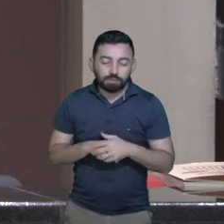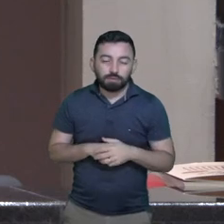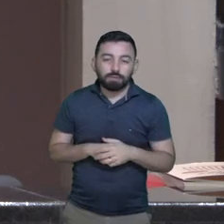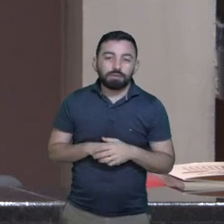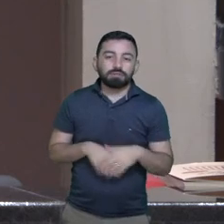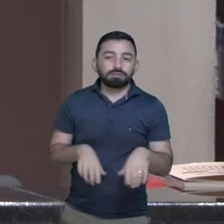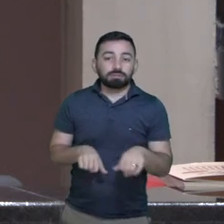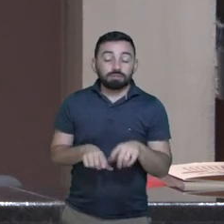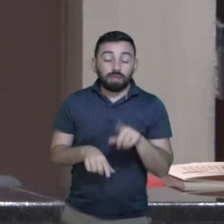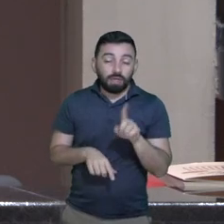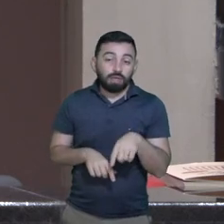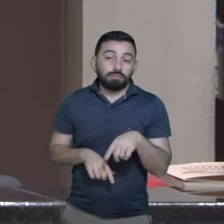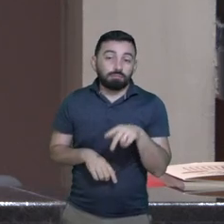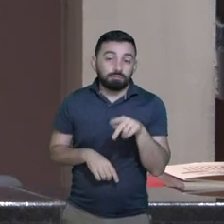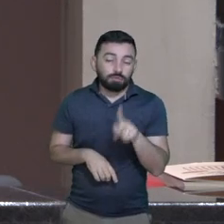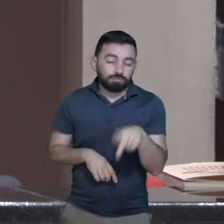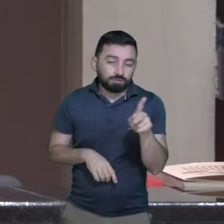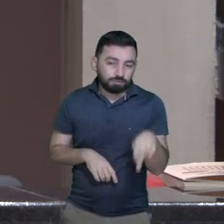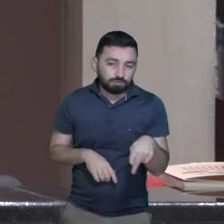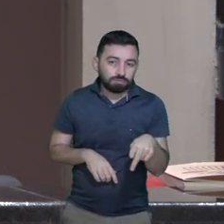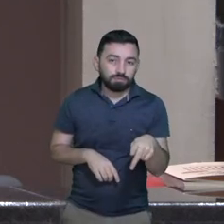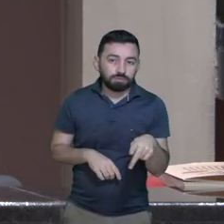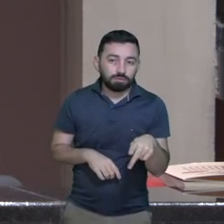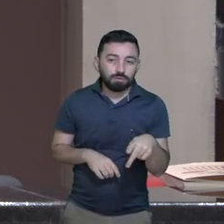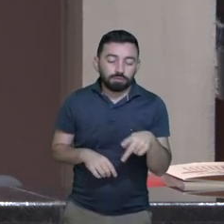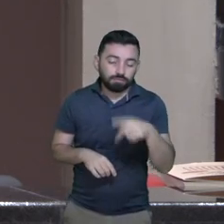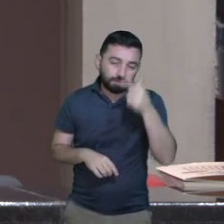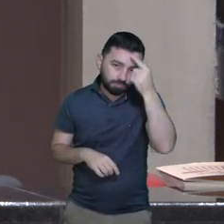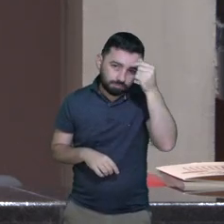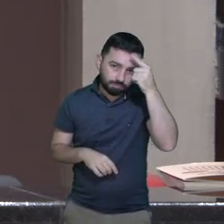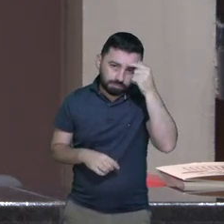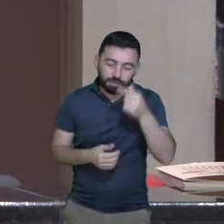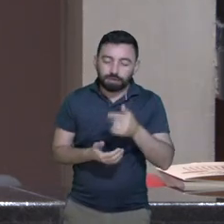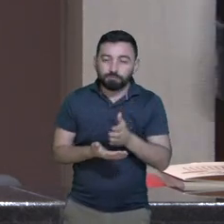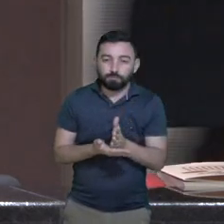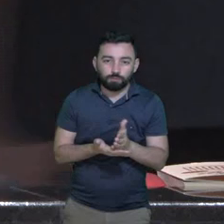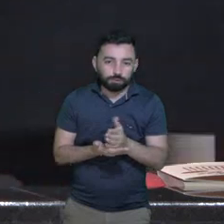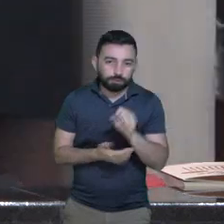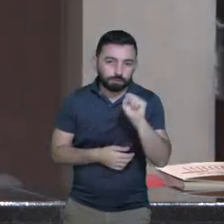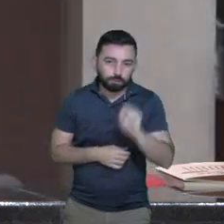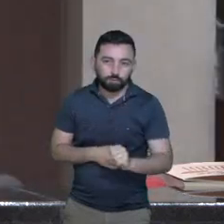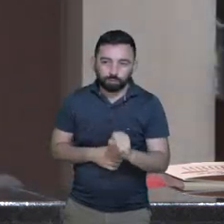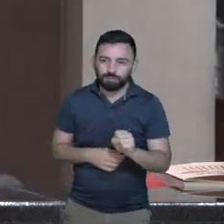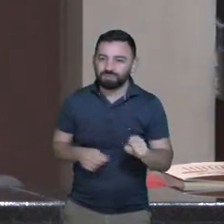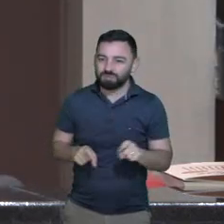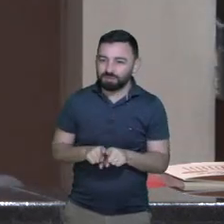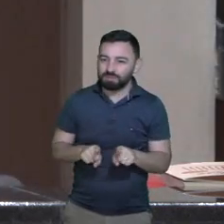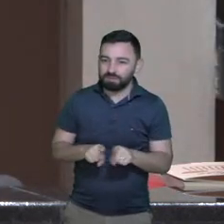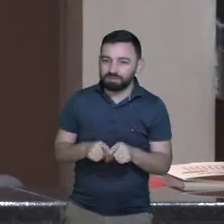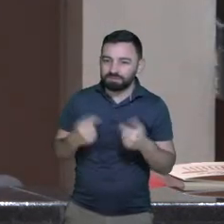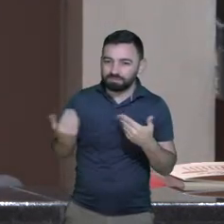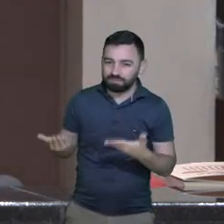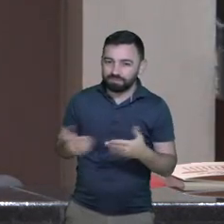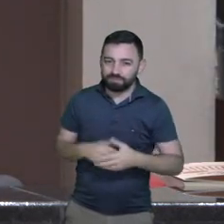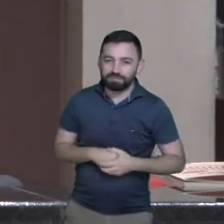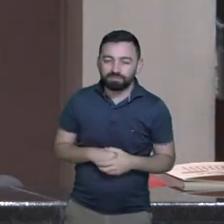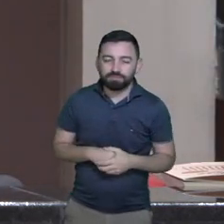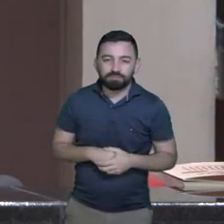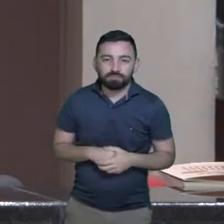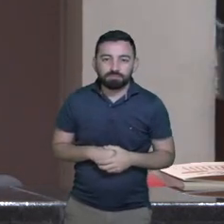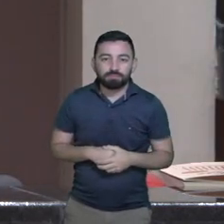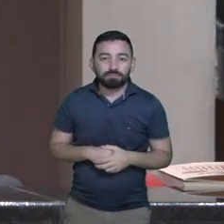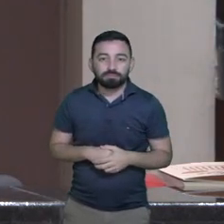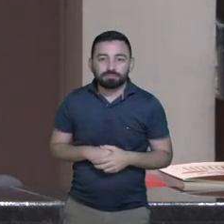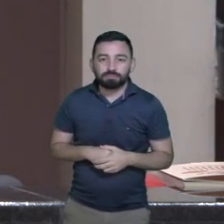é professor da nossa Universidade Federal da Fronteira Sul também Professor Derlan e temos